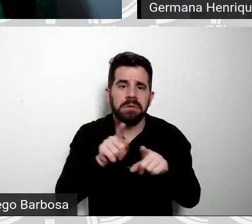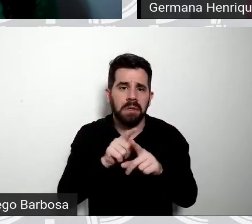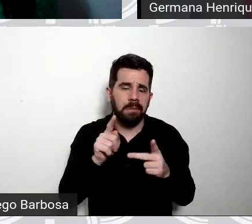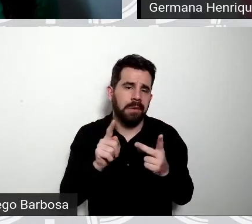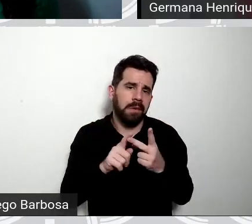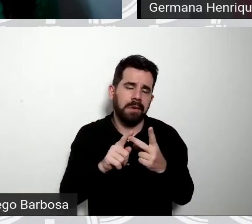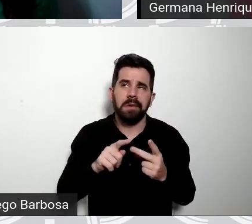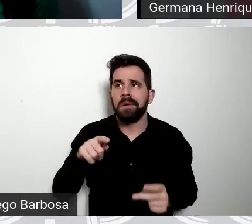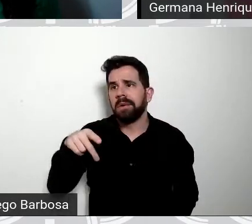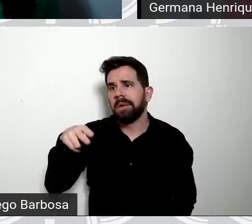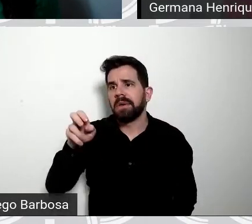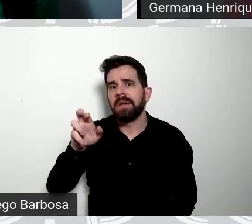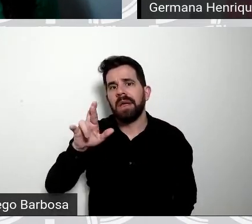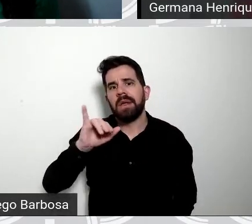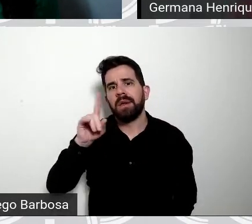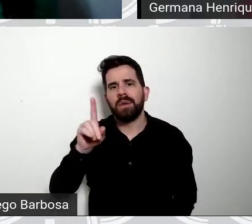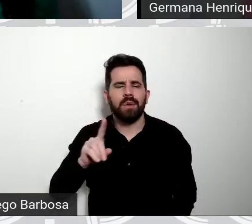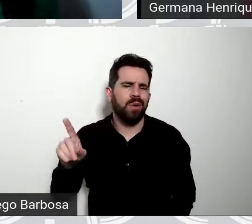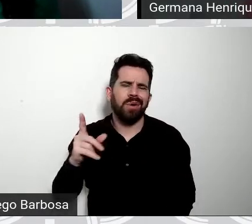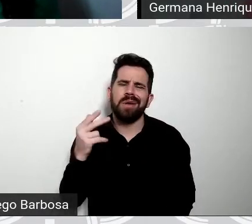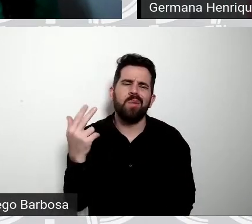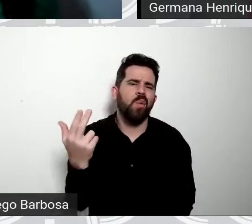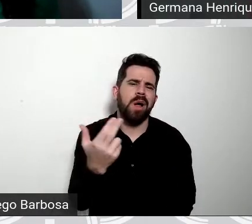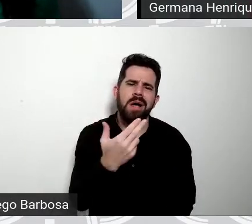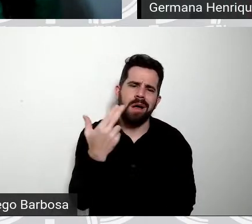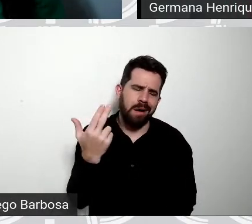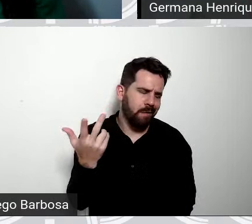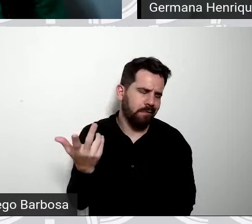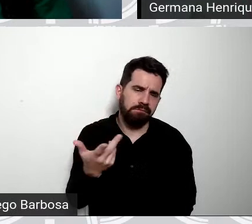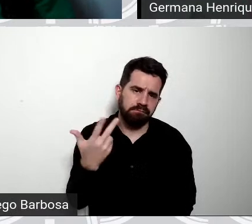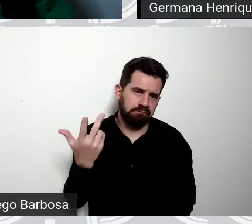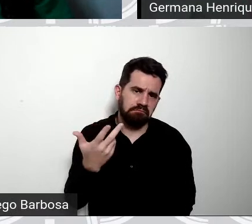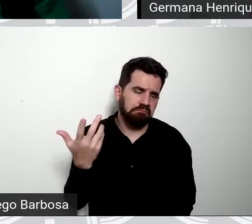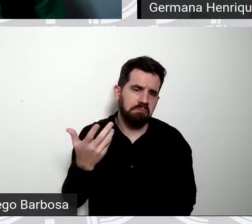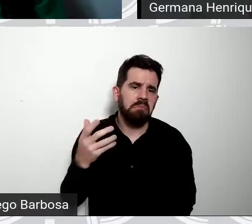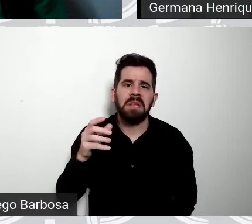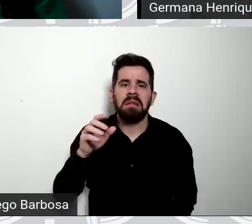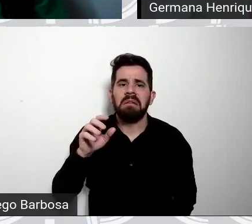de Queiroz, do Érico Veríssimo, por exemplo.